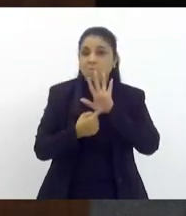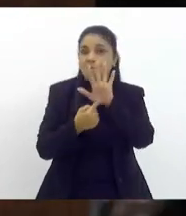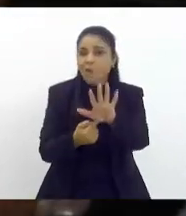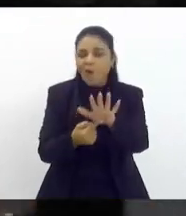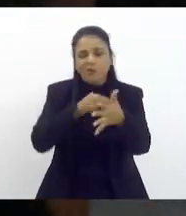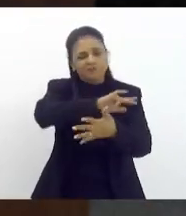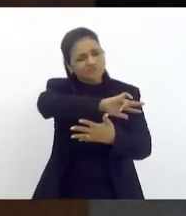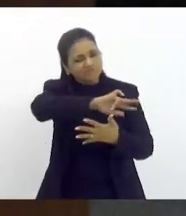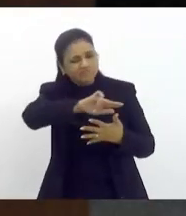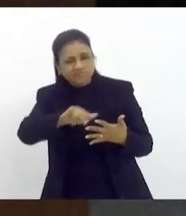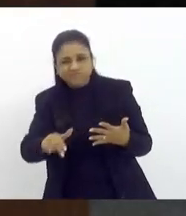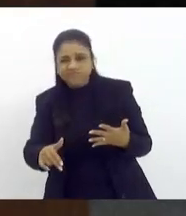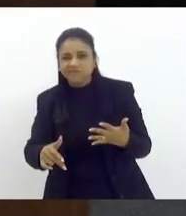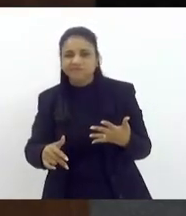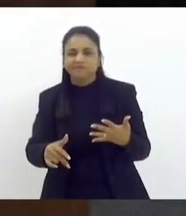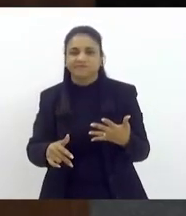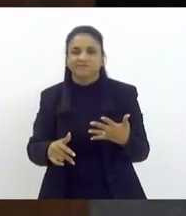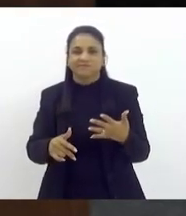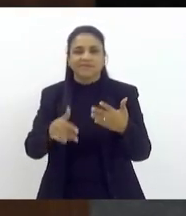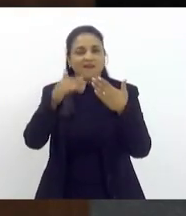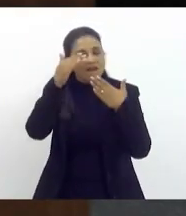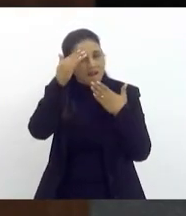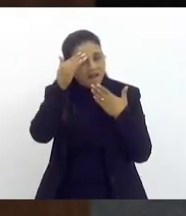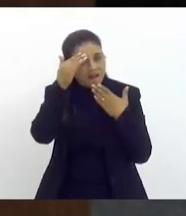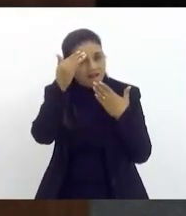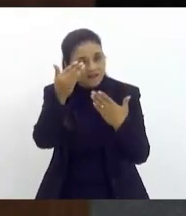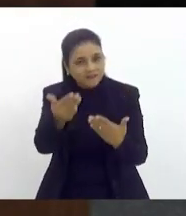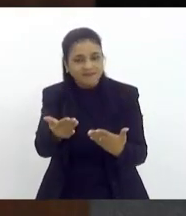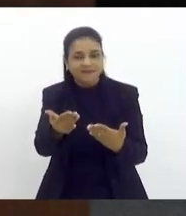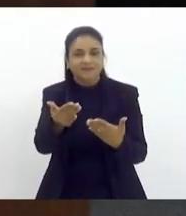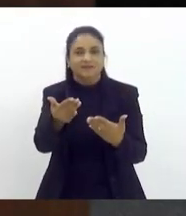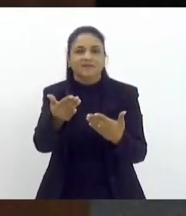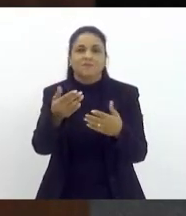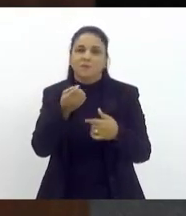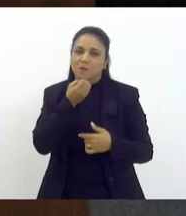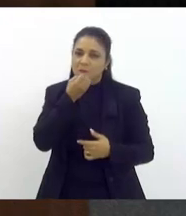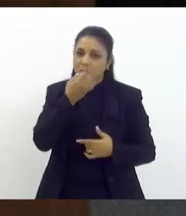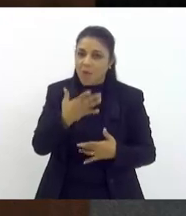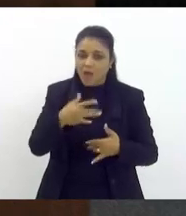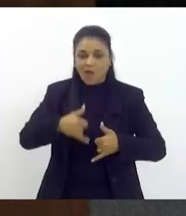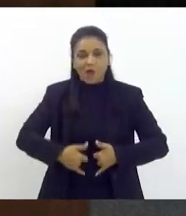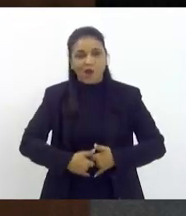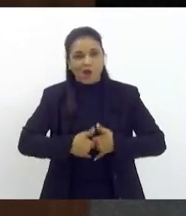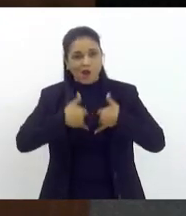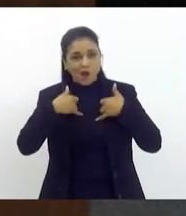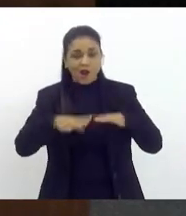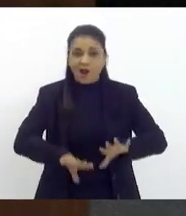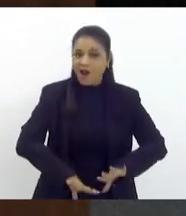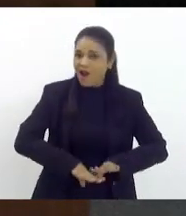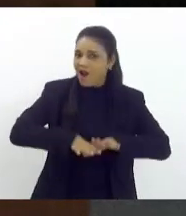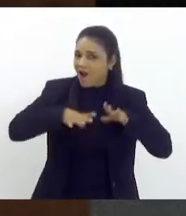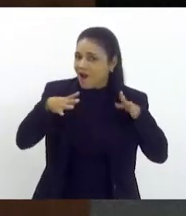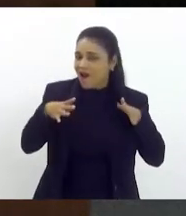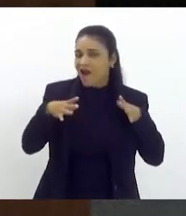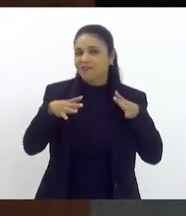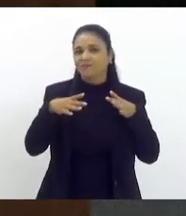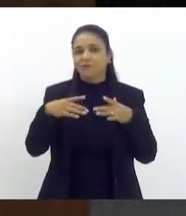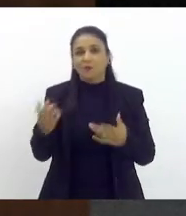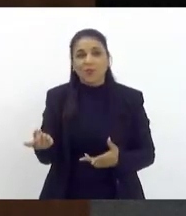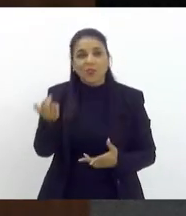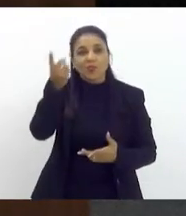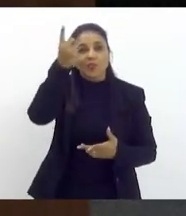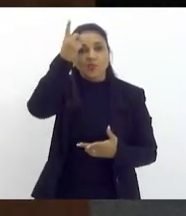diversidade temos muito agradecer pelo empenho pela coragem e pelo talento de Zezé Mota mas